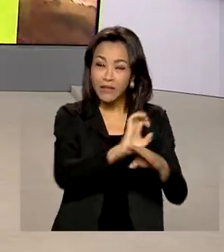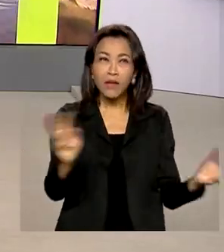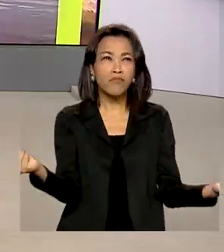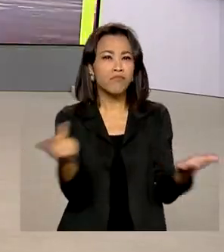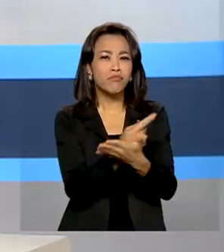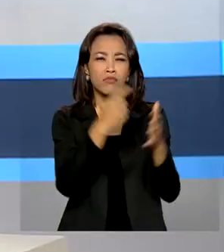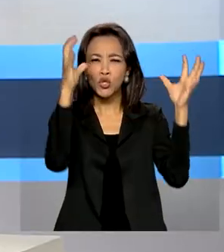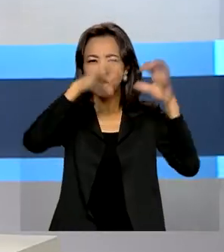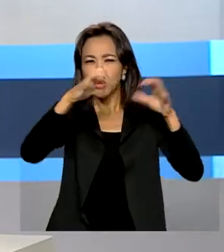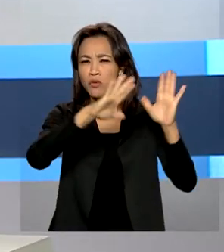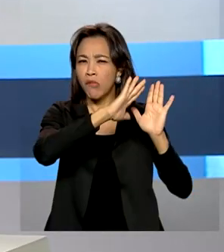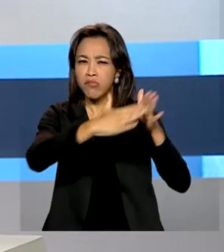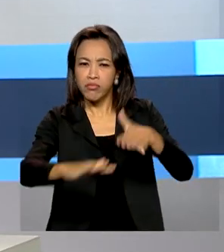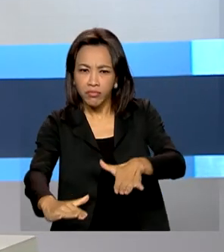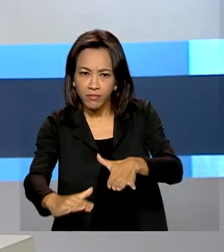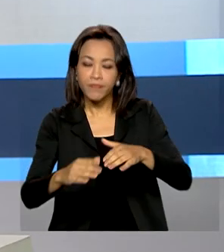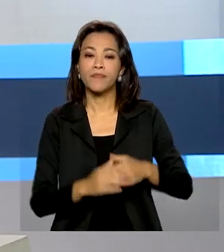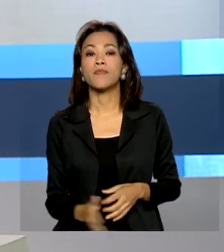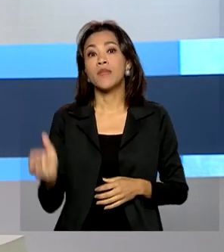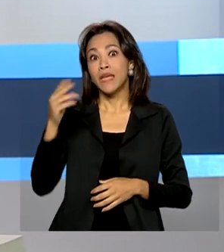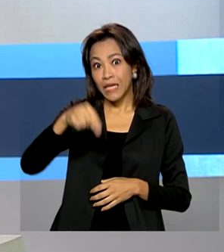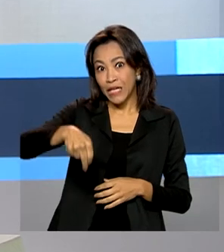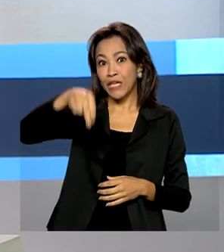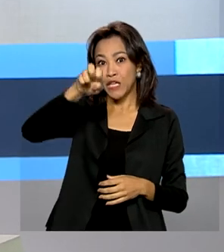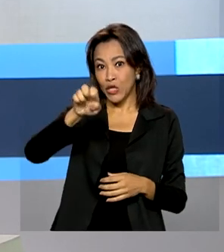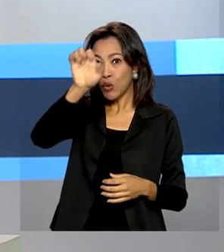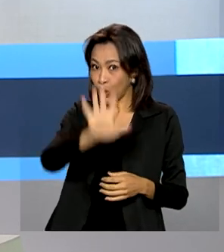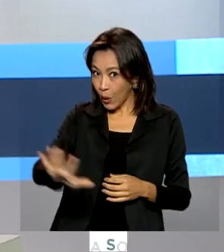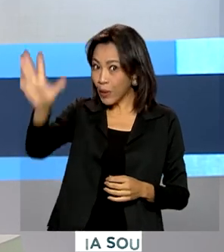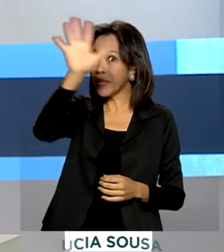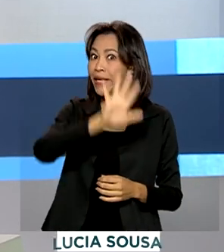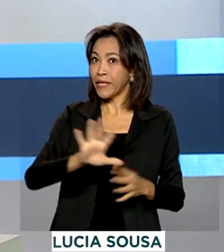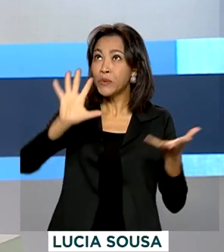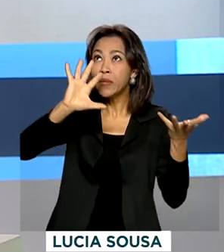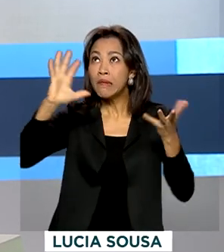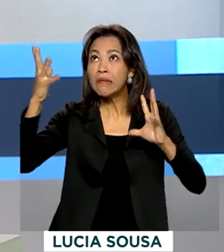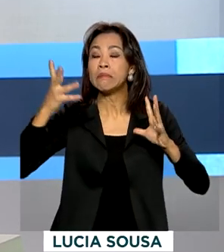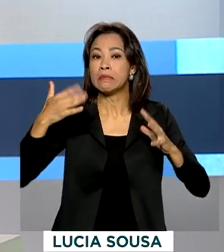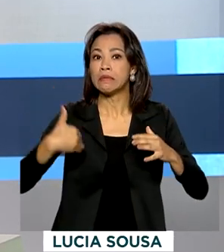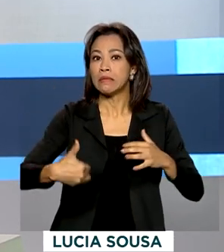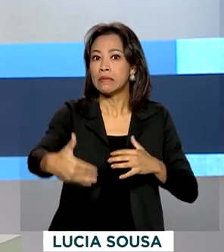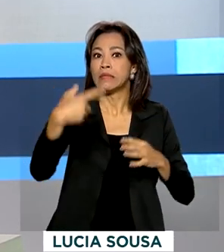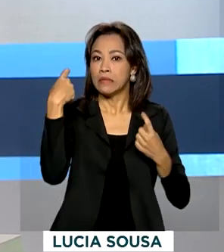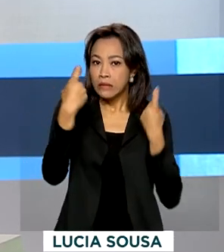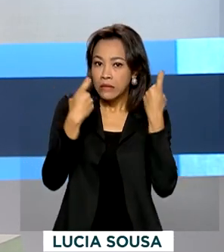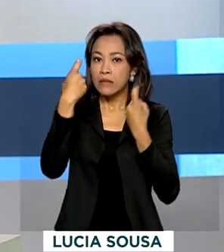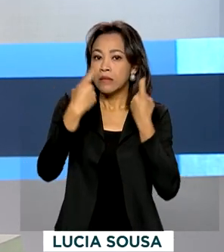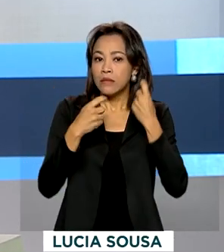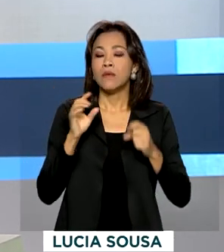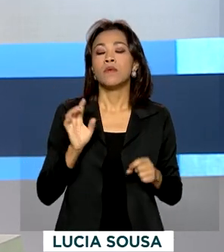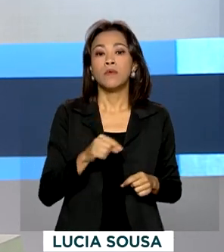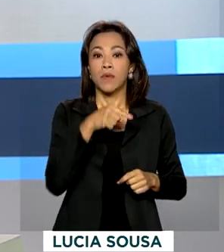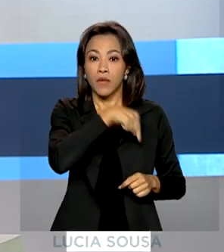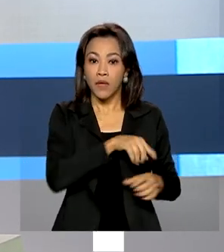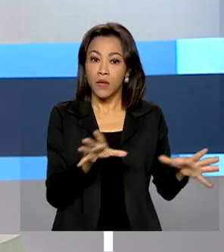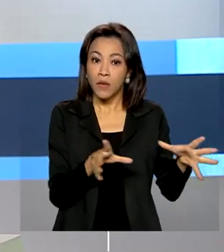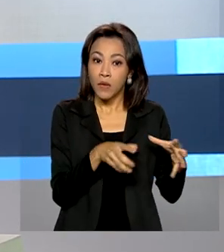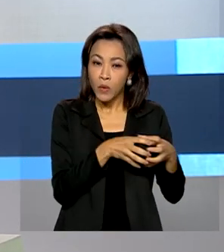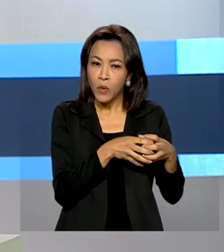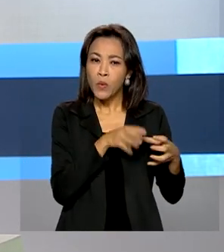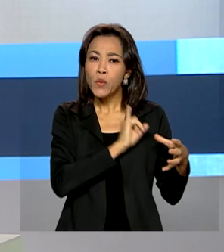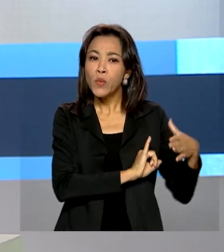naturais. E o tempo no Nordeste continua a preocupar. A Defesa Civil Nacional e o Instituto Nacional de